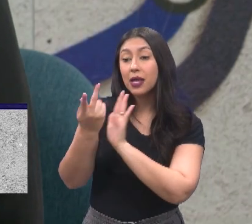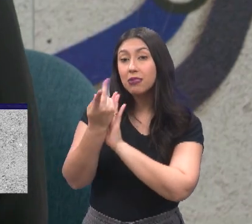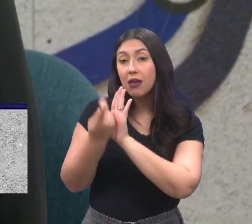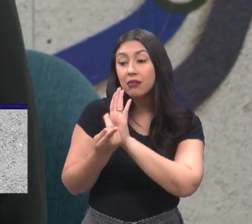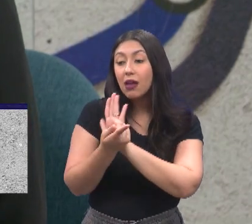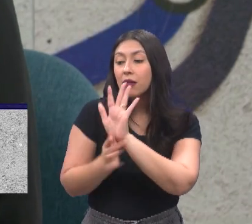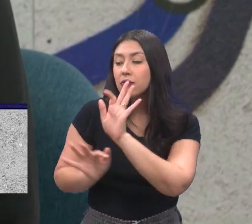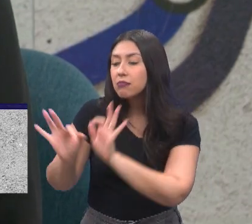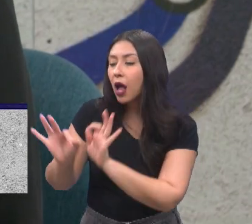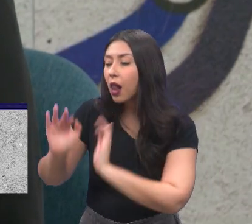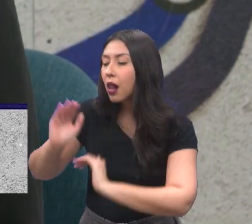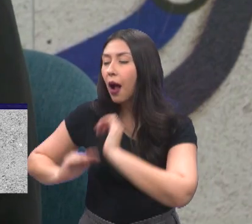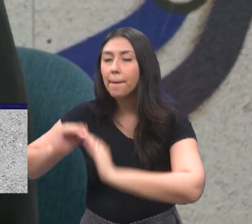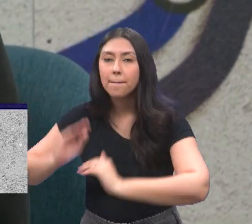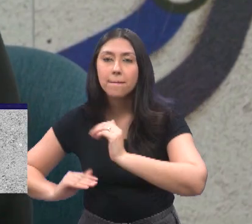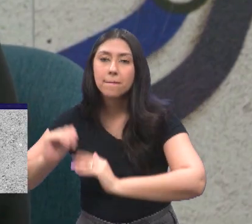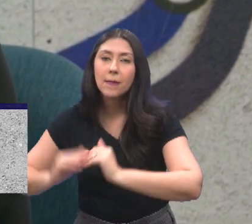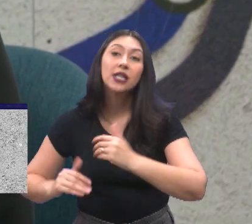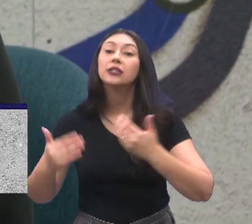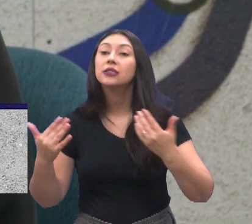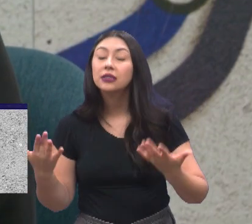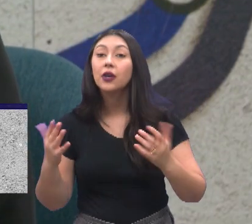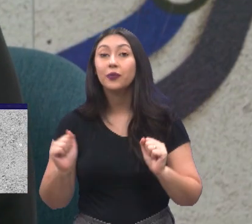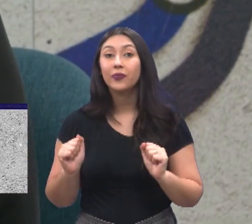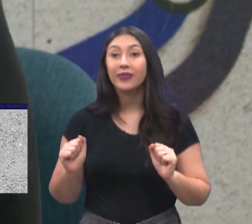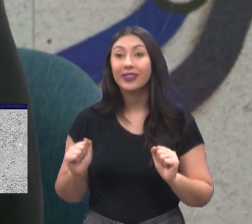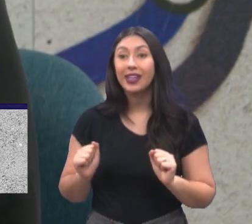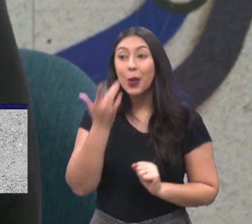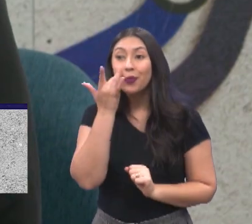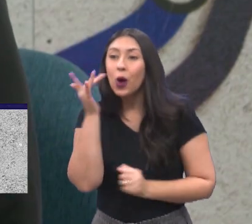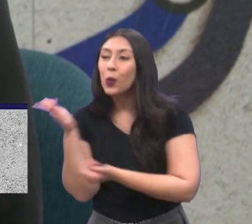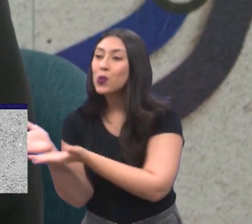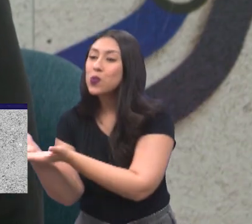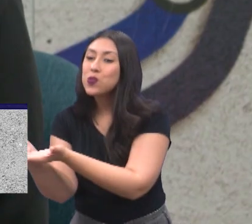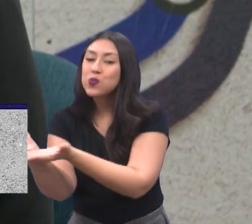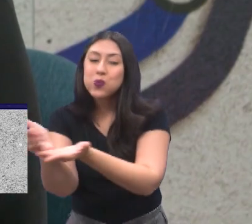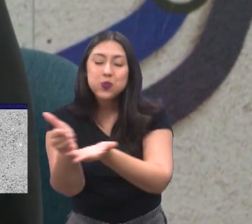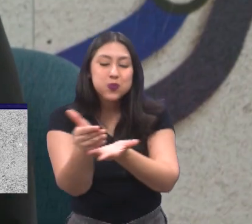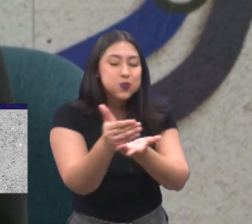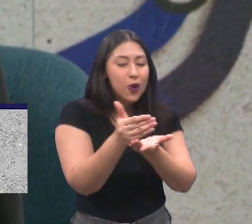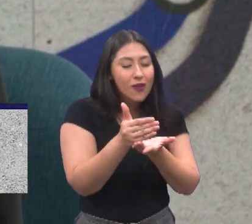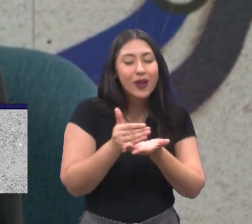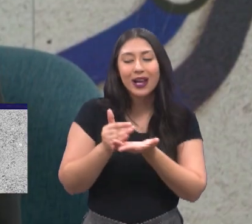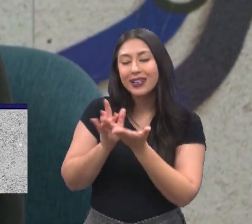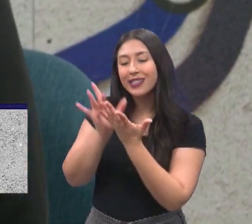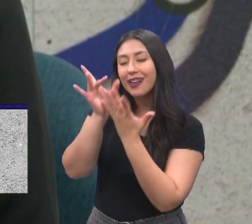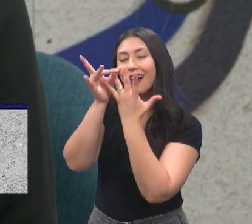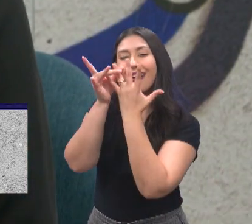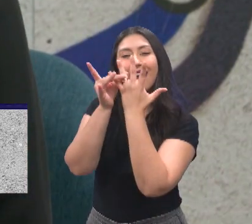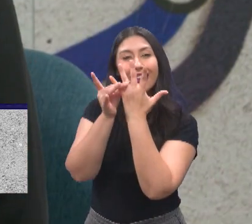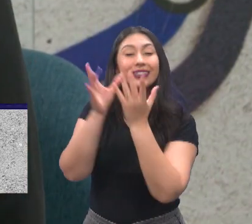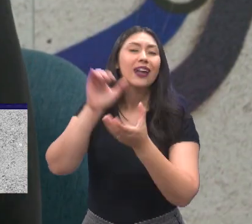você pega, normalmente, ouro de todo mundo da família, né? E aí executa a aliança do casamento. Eu fiz